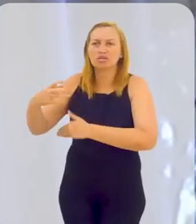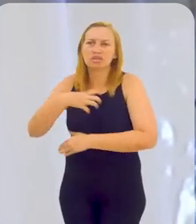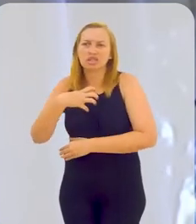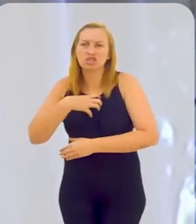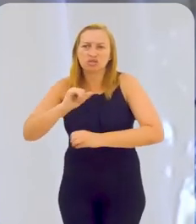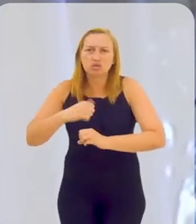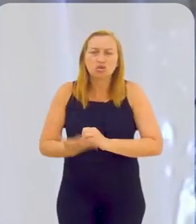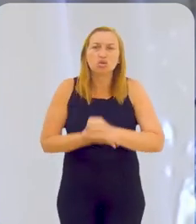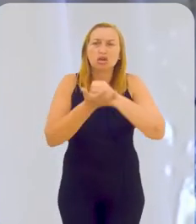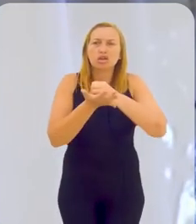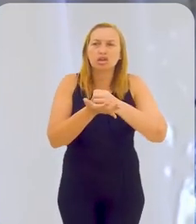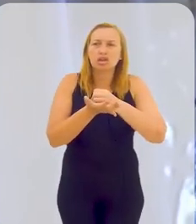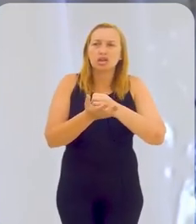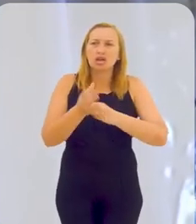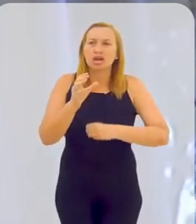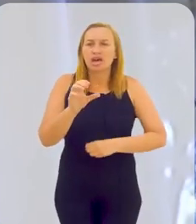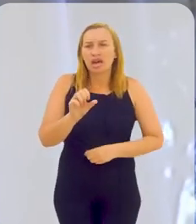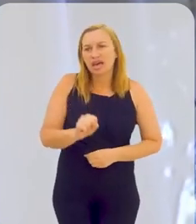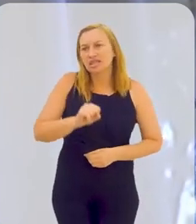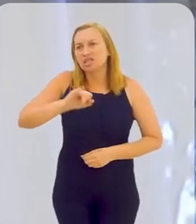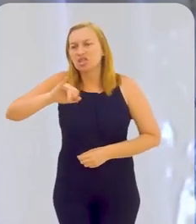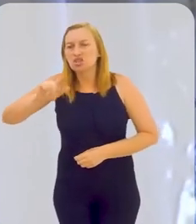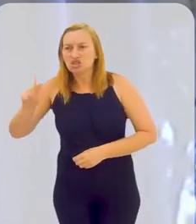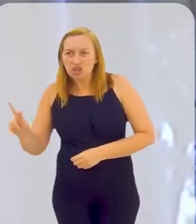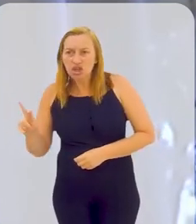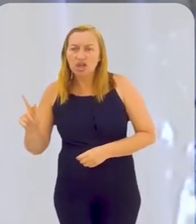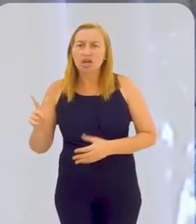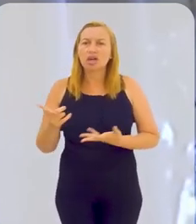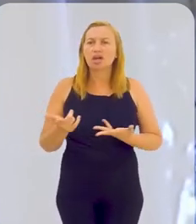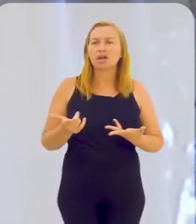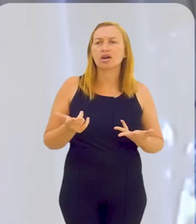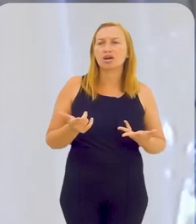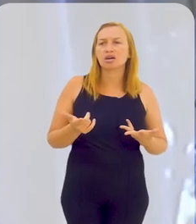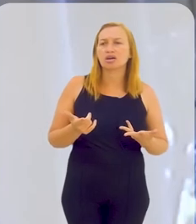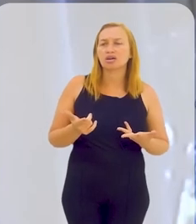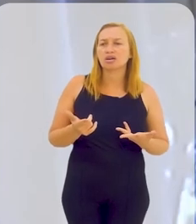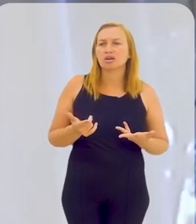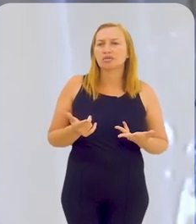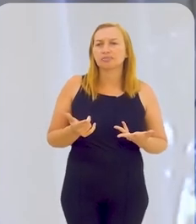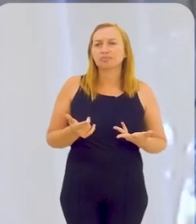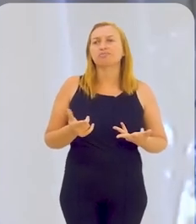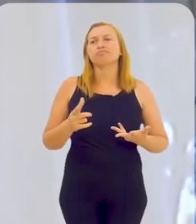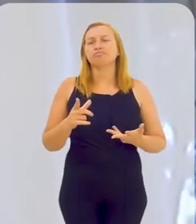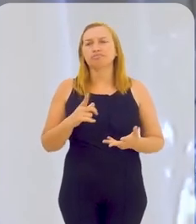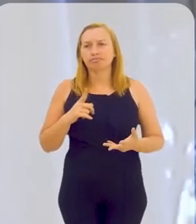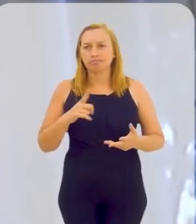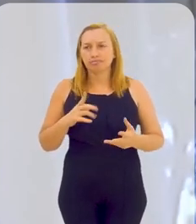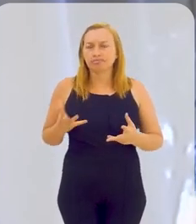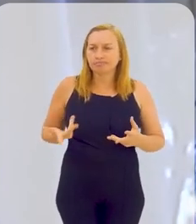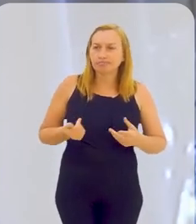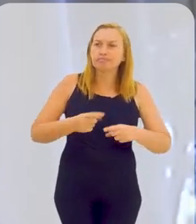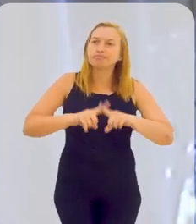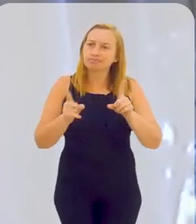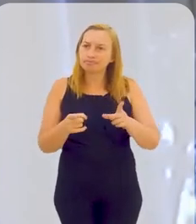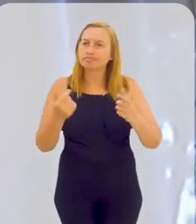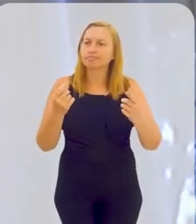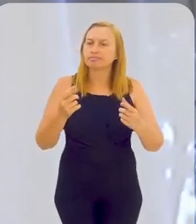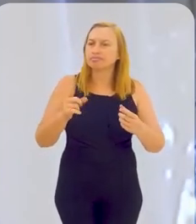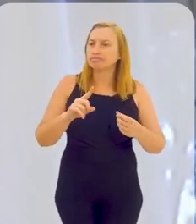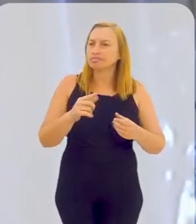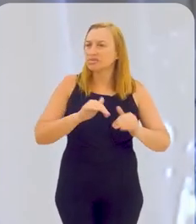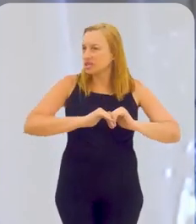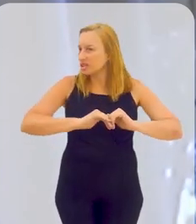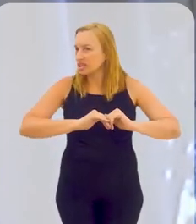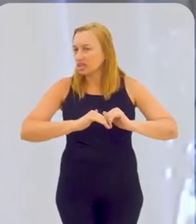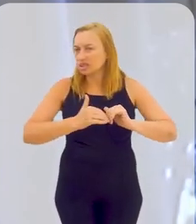desenvolvimento nesse sentido de sustentabilidade, ESG, esses jargões que chegam aí, que têm seus métodos, sua lógica, mas